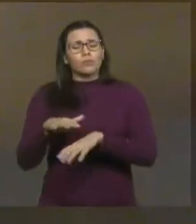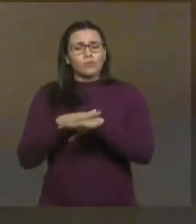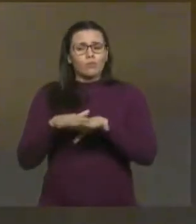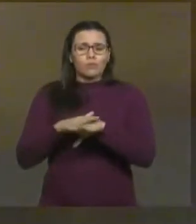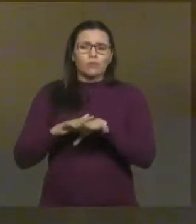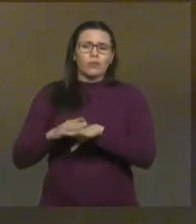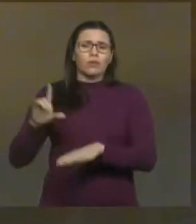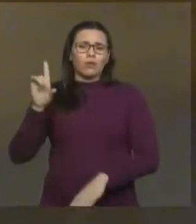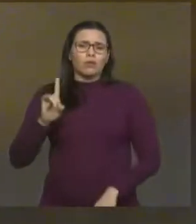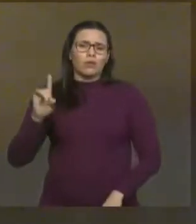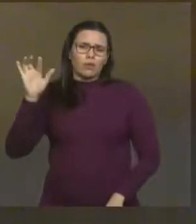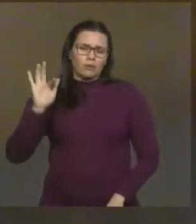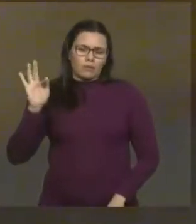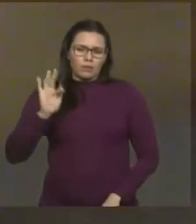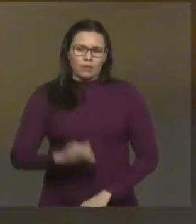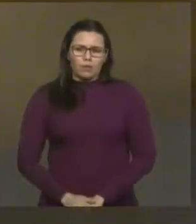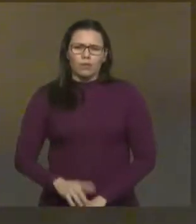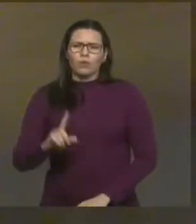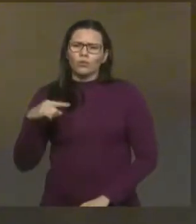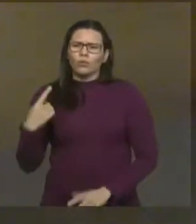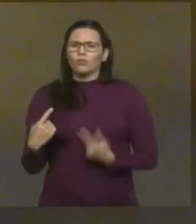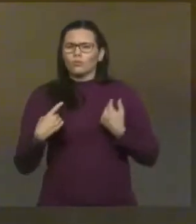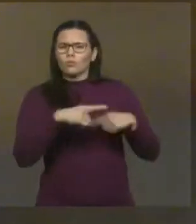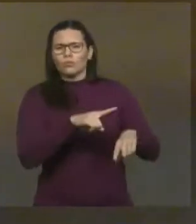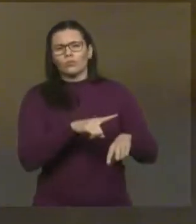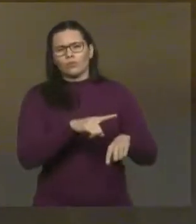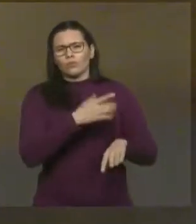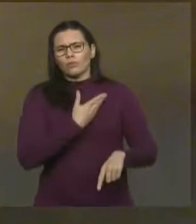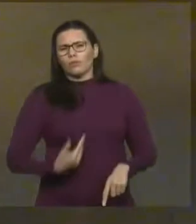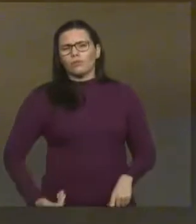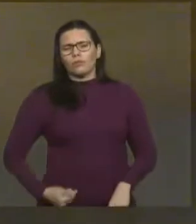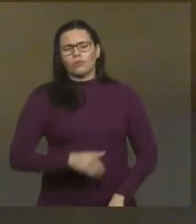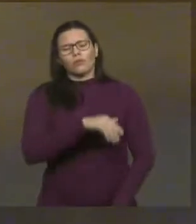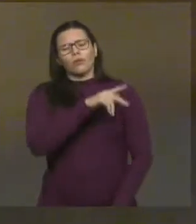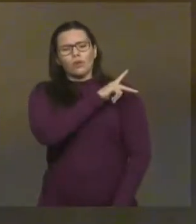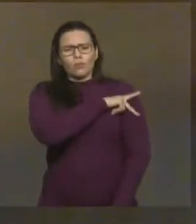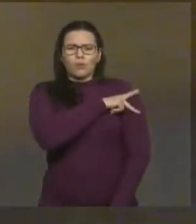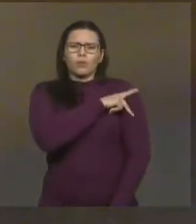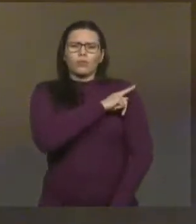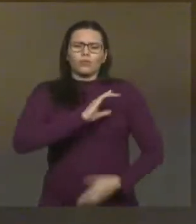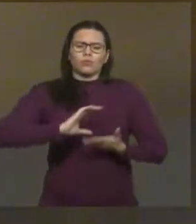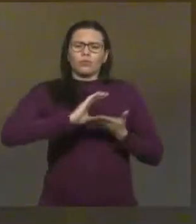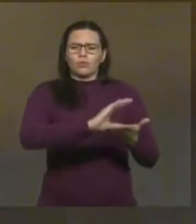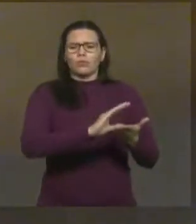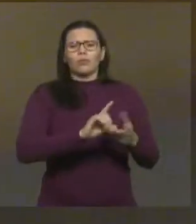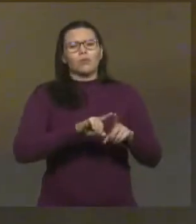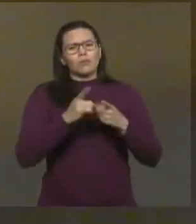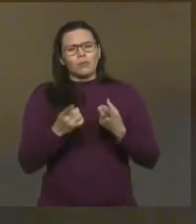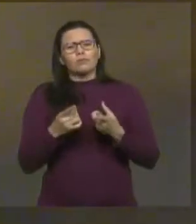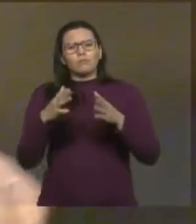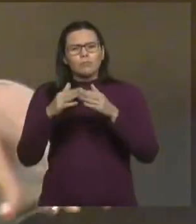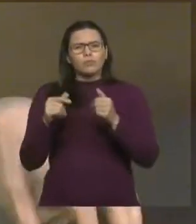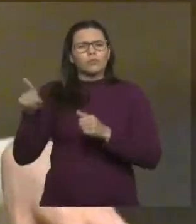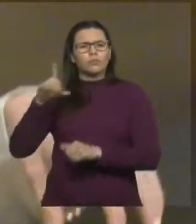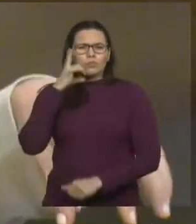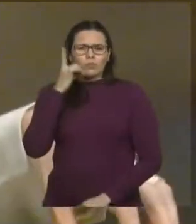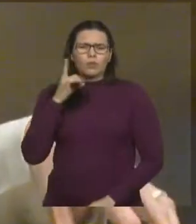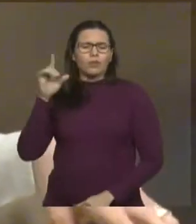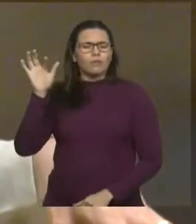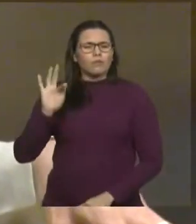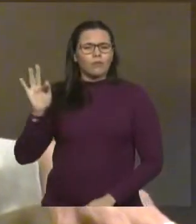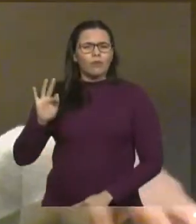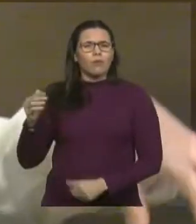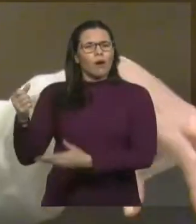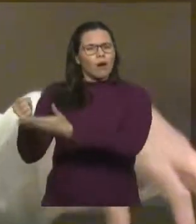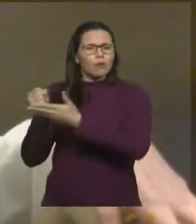somos contra o governo do Piauí receber esse recurso, mas nós podemos pedir para a nossa bancada que o governo